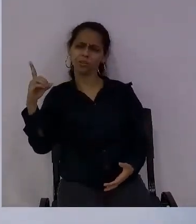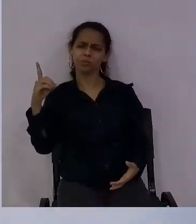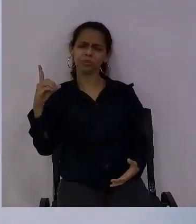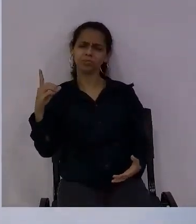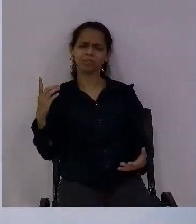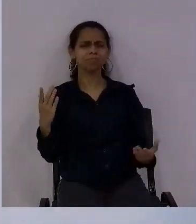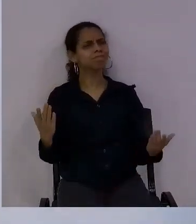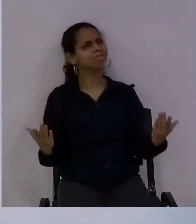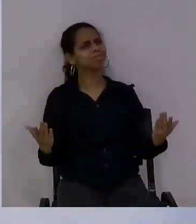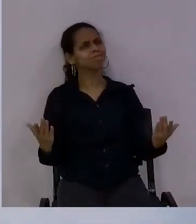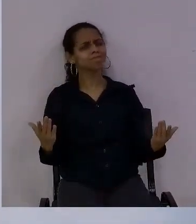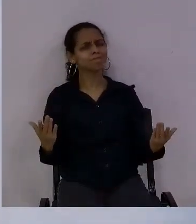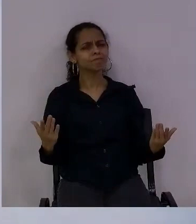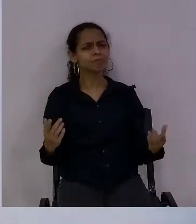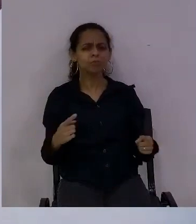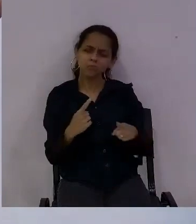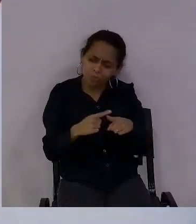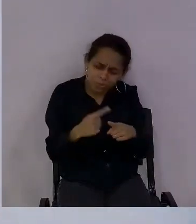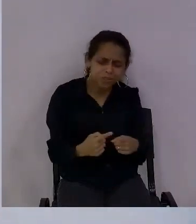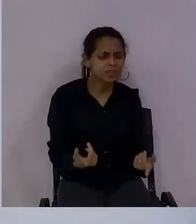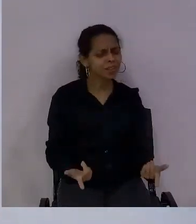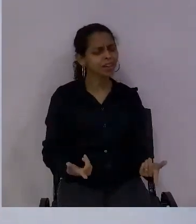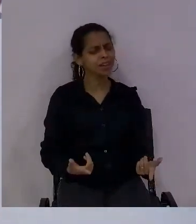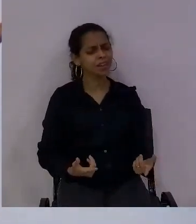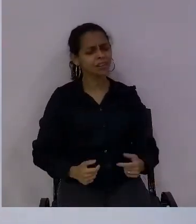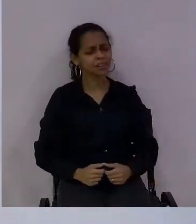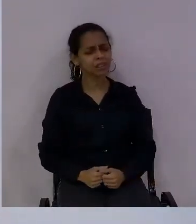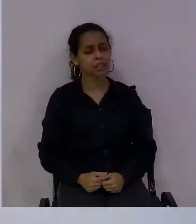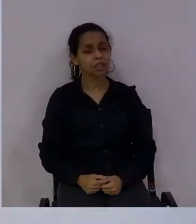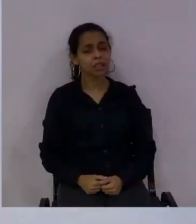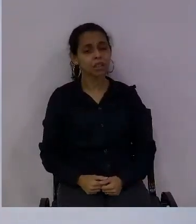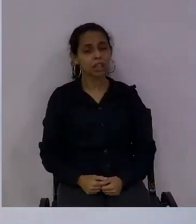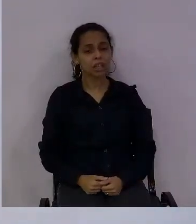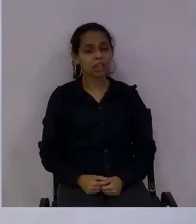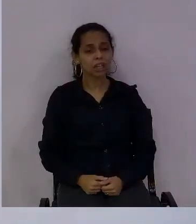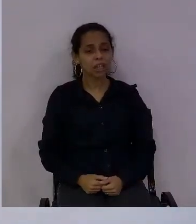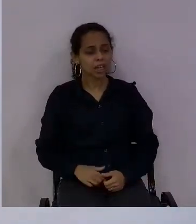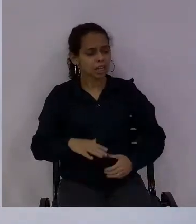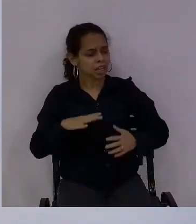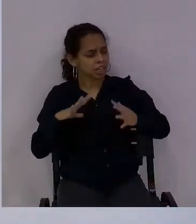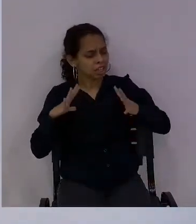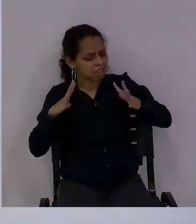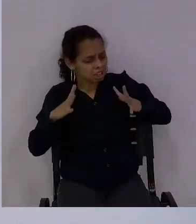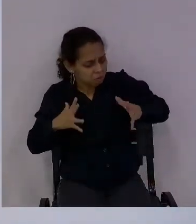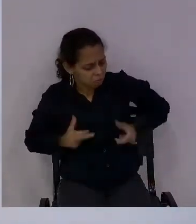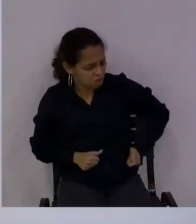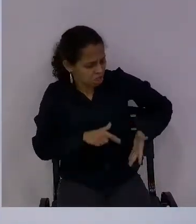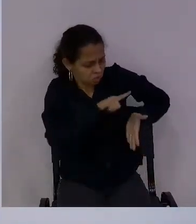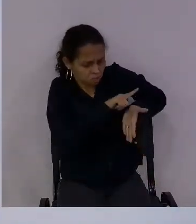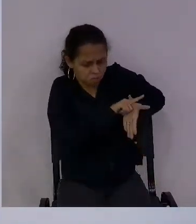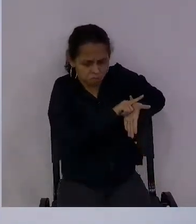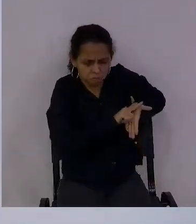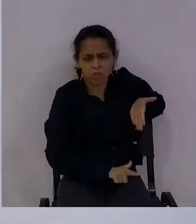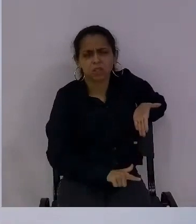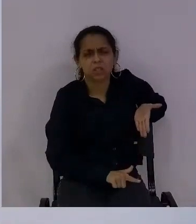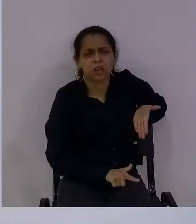Fazer um rito de purificação, sendo que Ele é plenamente puro em todas as coisas, em toda a